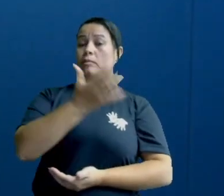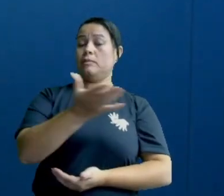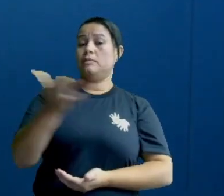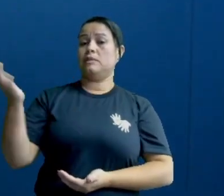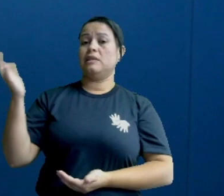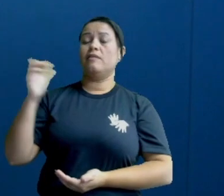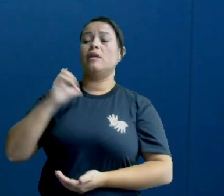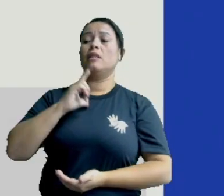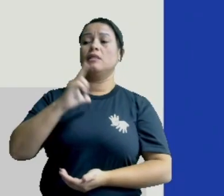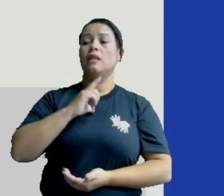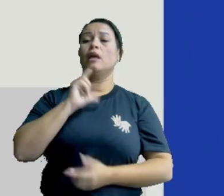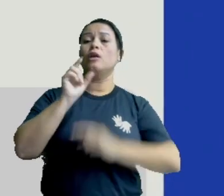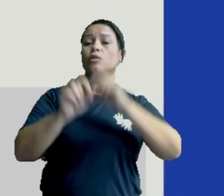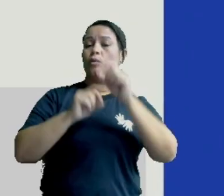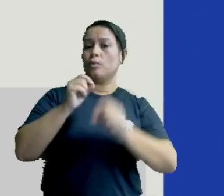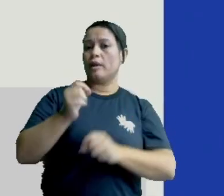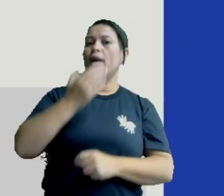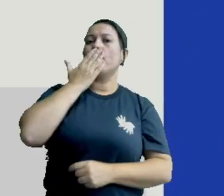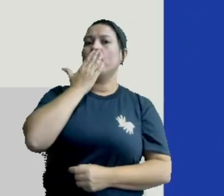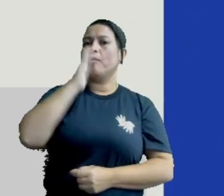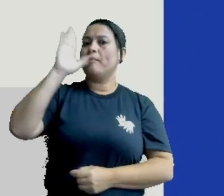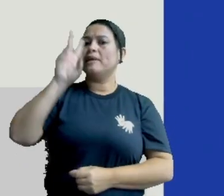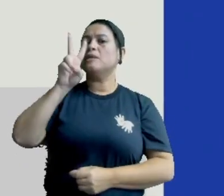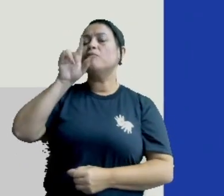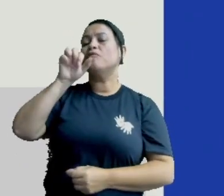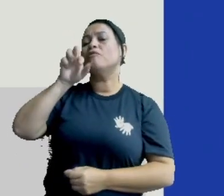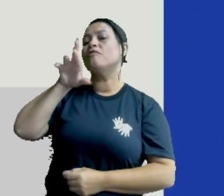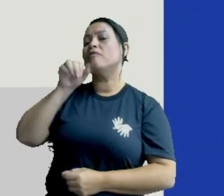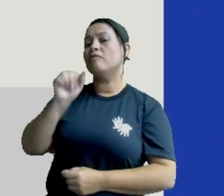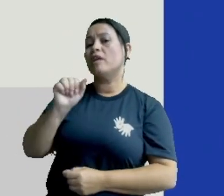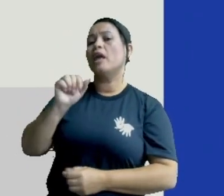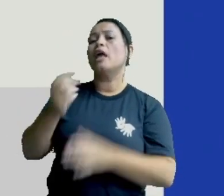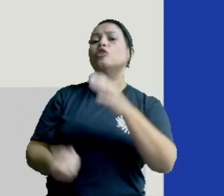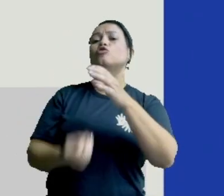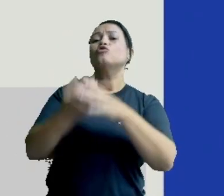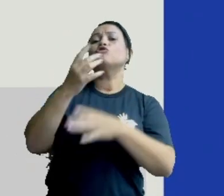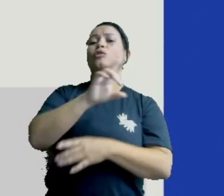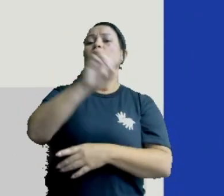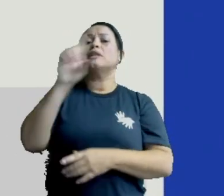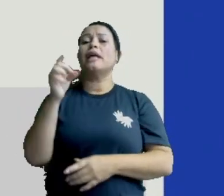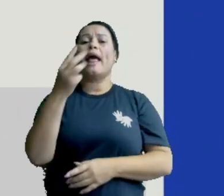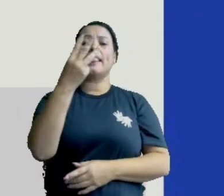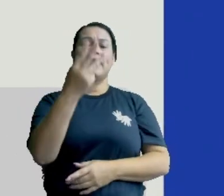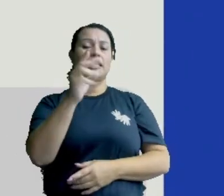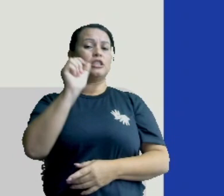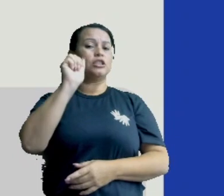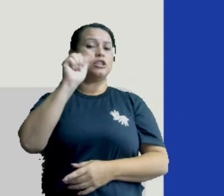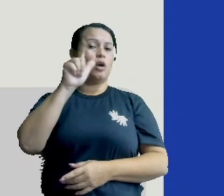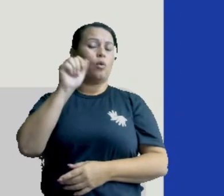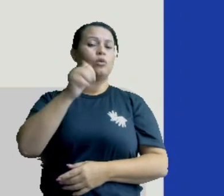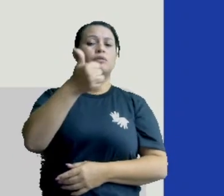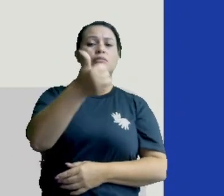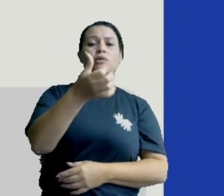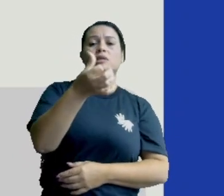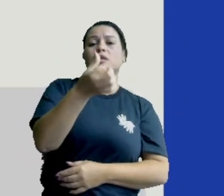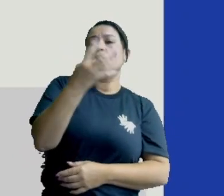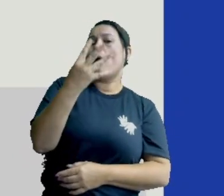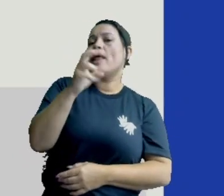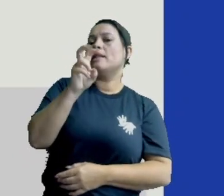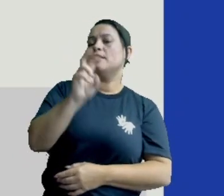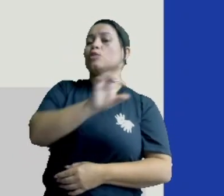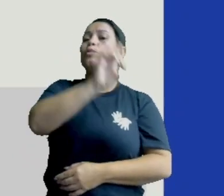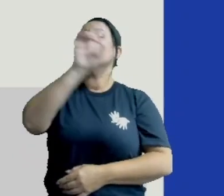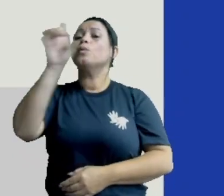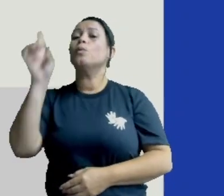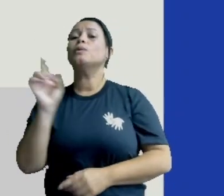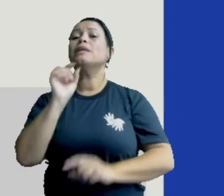Cumprindo a promessa feita por João Fernandes Vieira, foi inaugurado no dia 3 de agosto de 1945, o